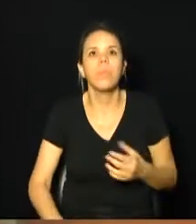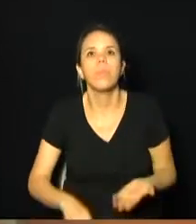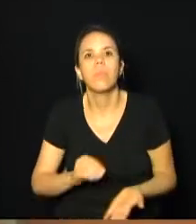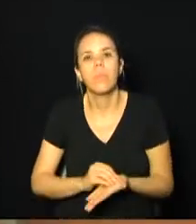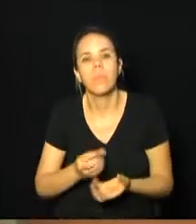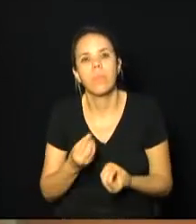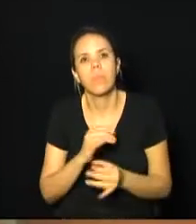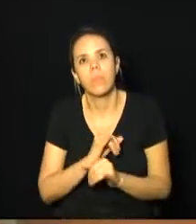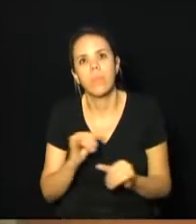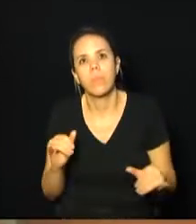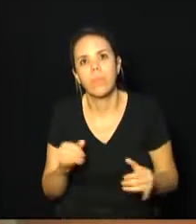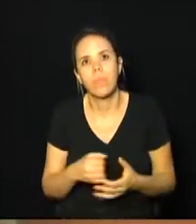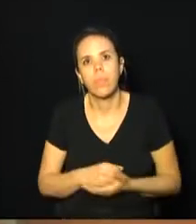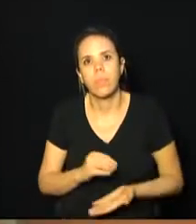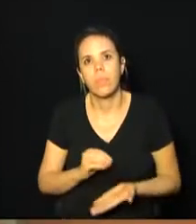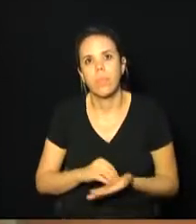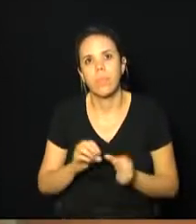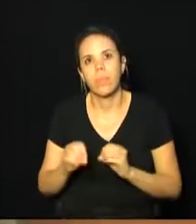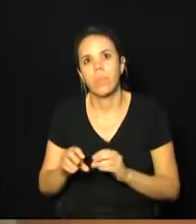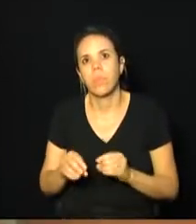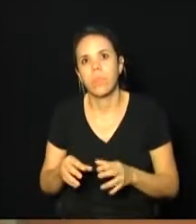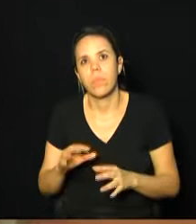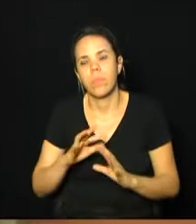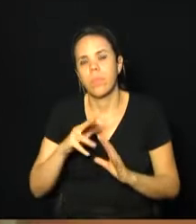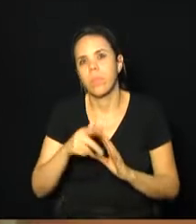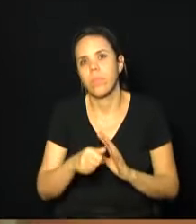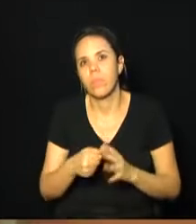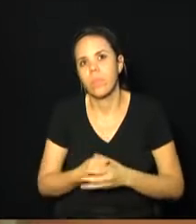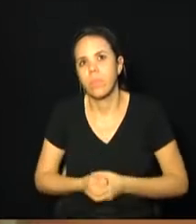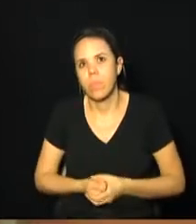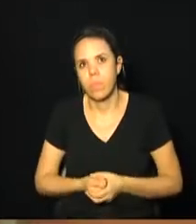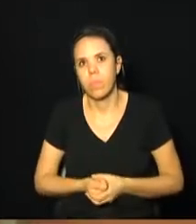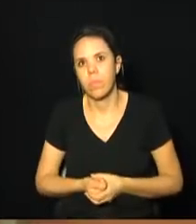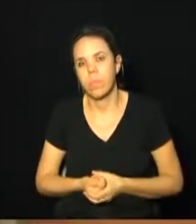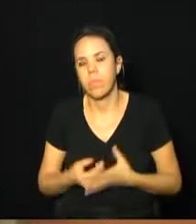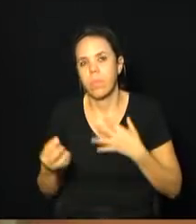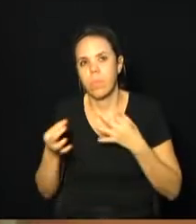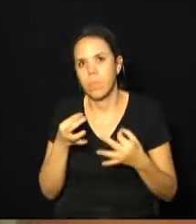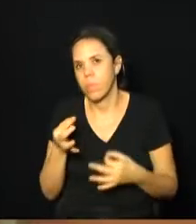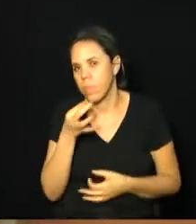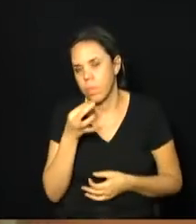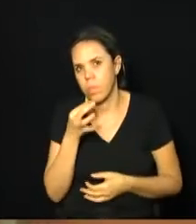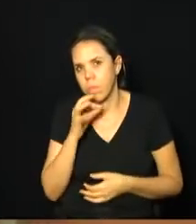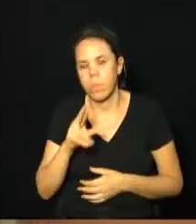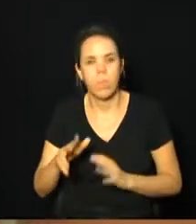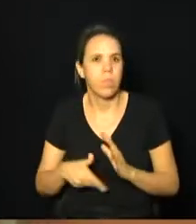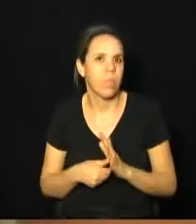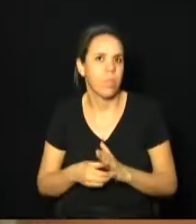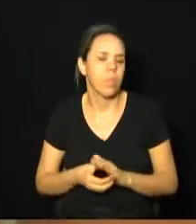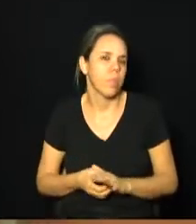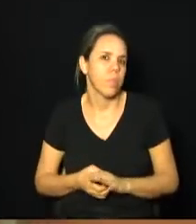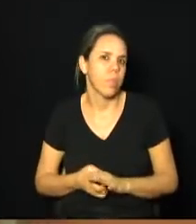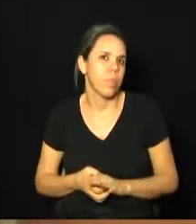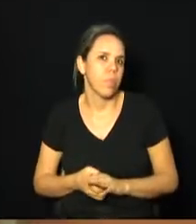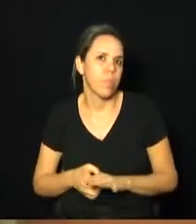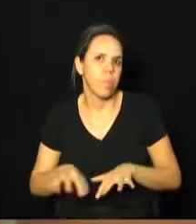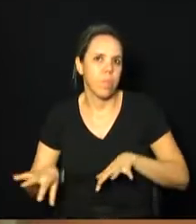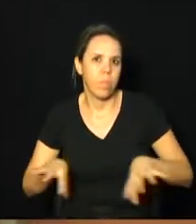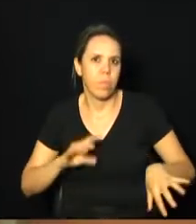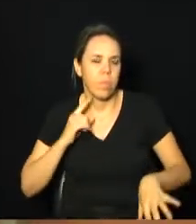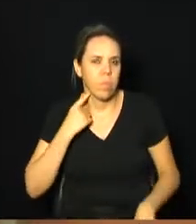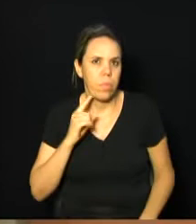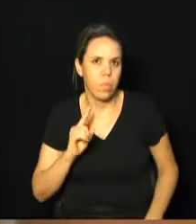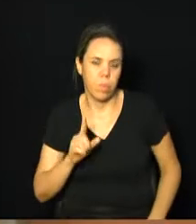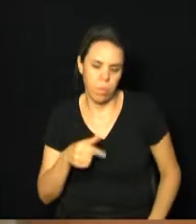escassez de informação, essa escassez de educação ambiental, crítica, né? Não é educação ambiental de separar o lixo.